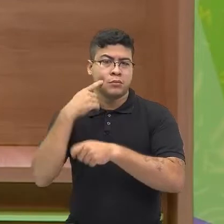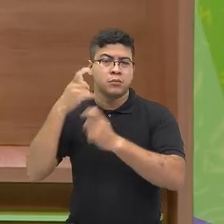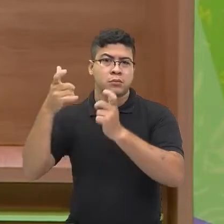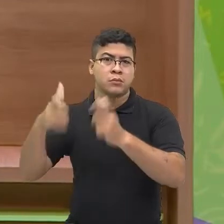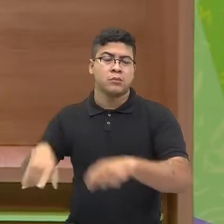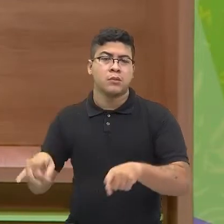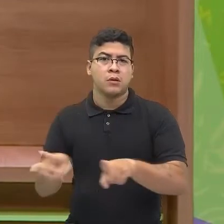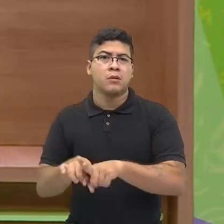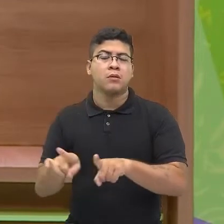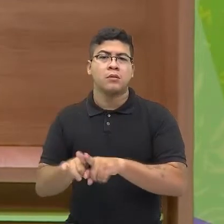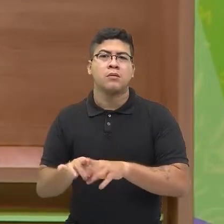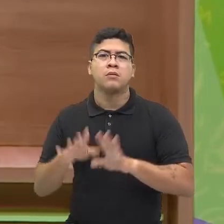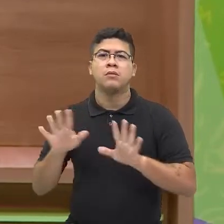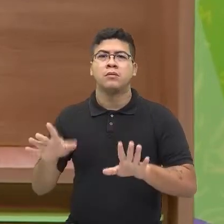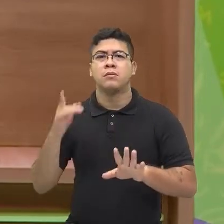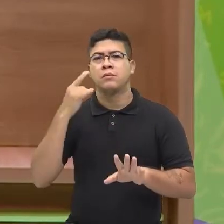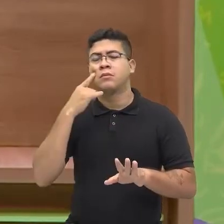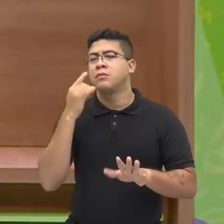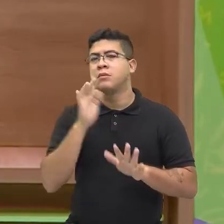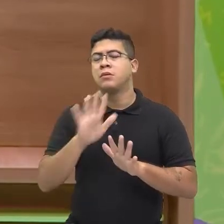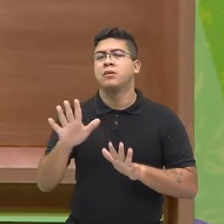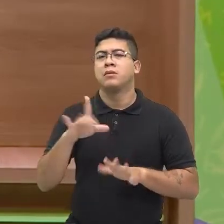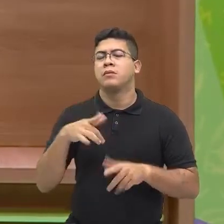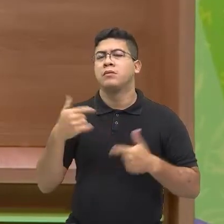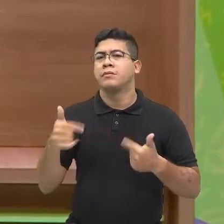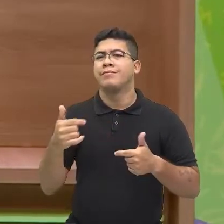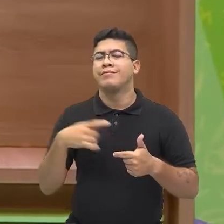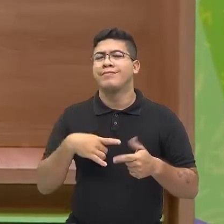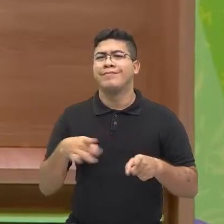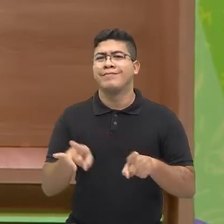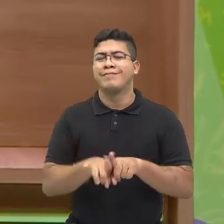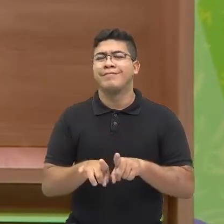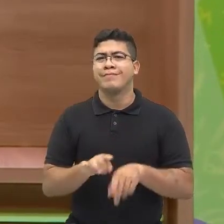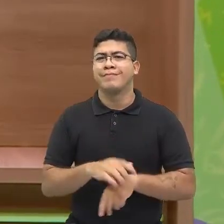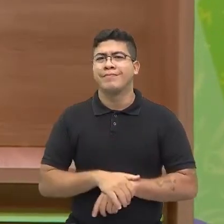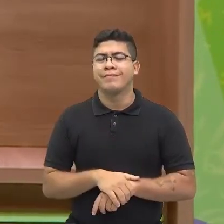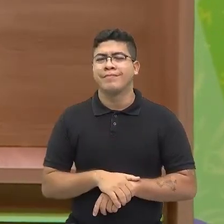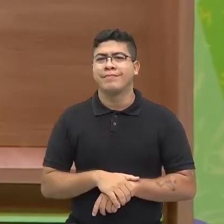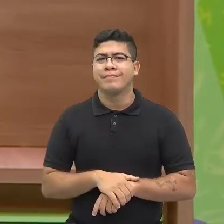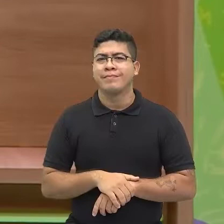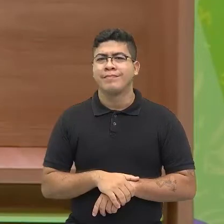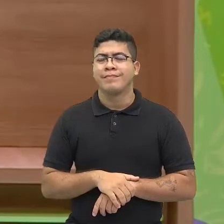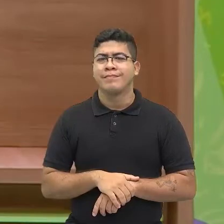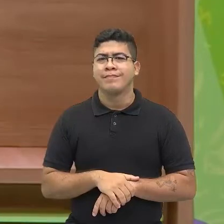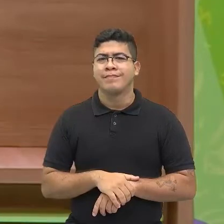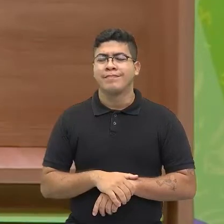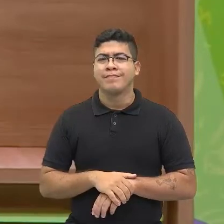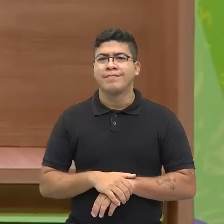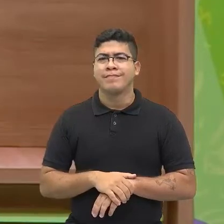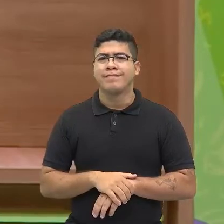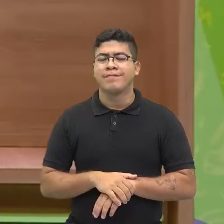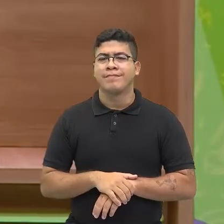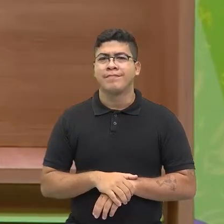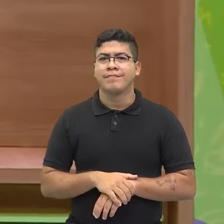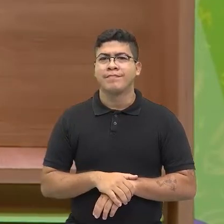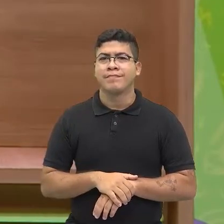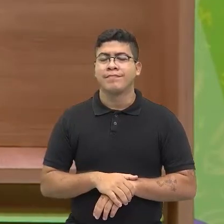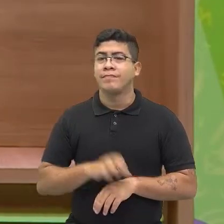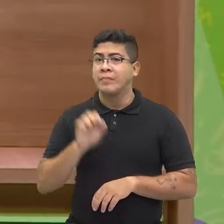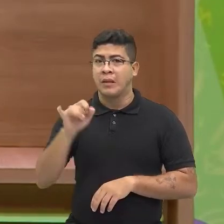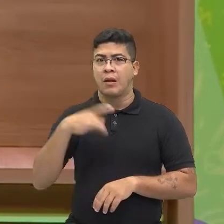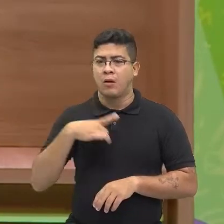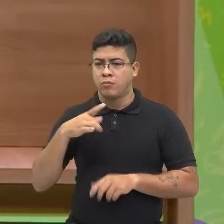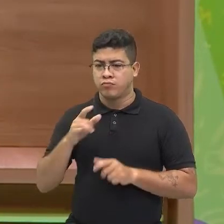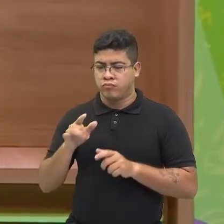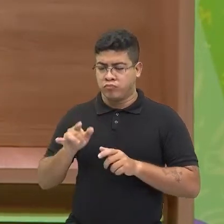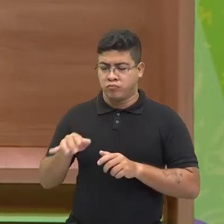suas obras essa velocidade, essa continuidade de movimento. Como nós podemos exemplificar isso? Se eu fizer isso aqui